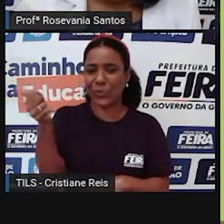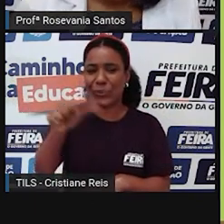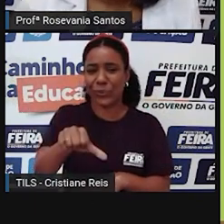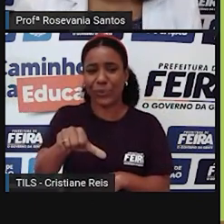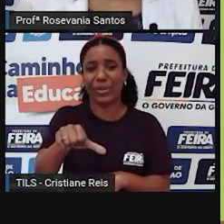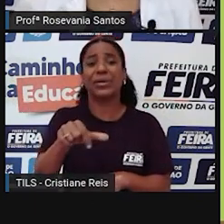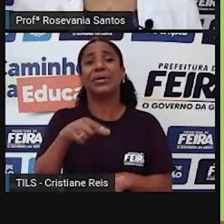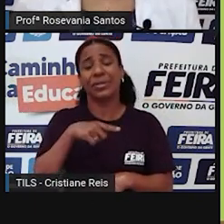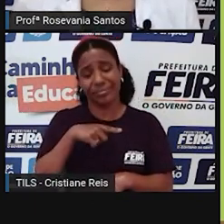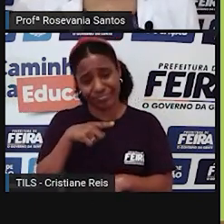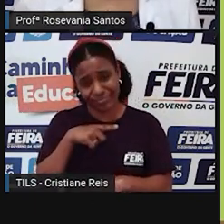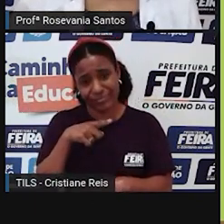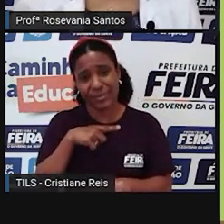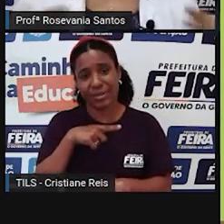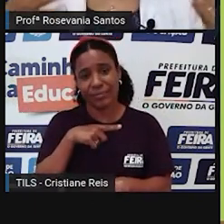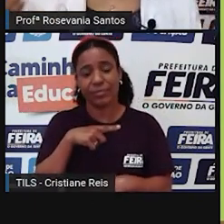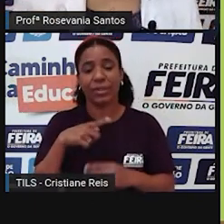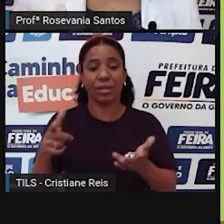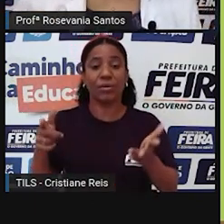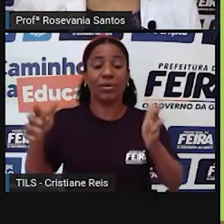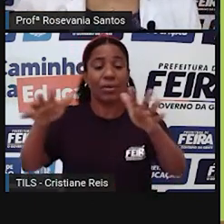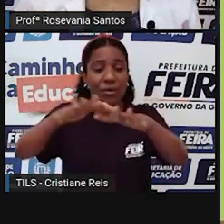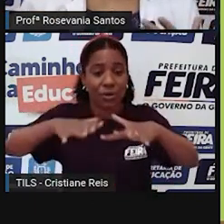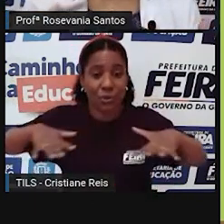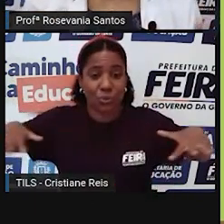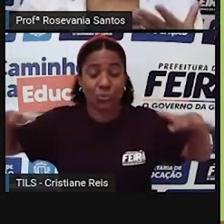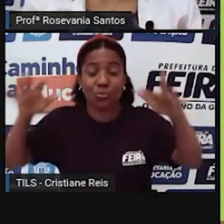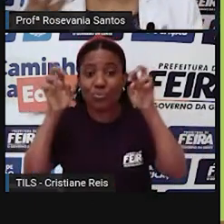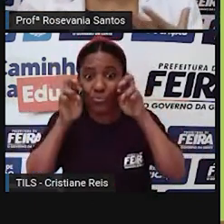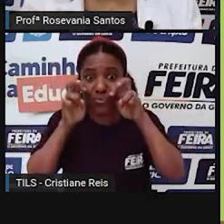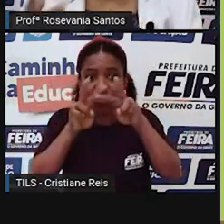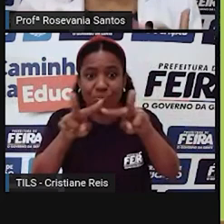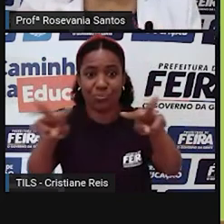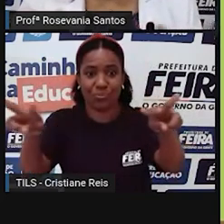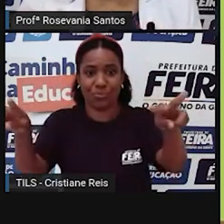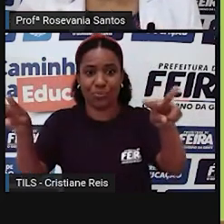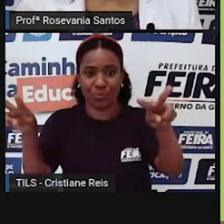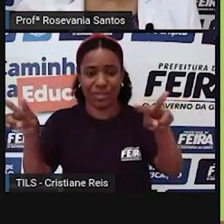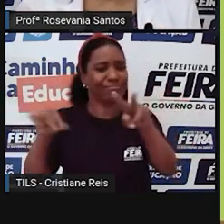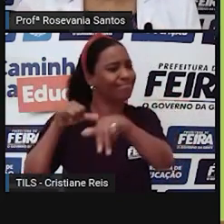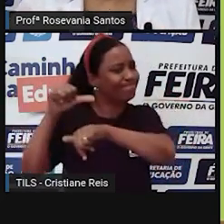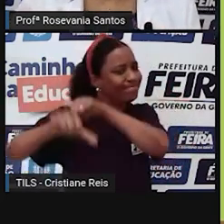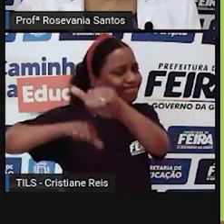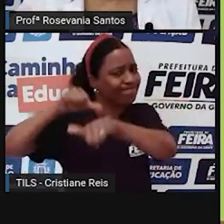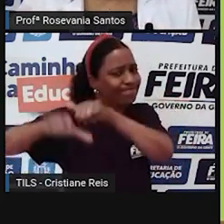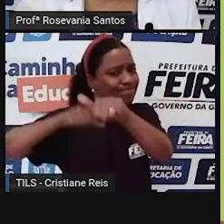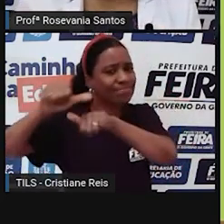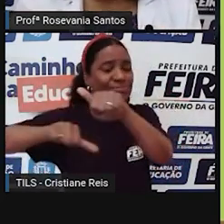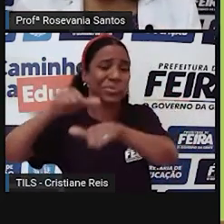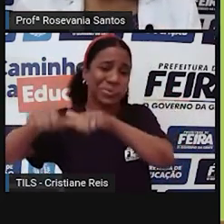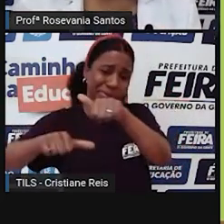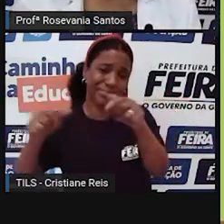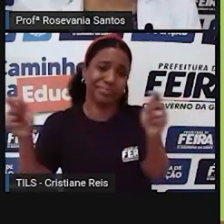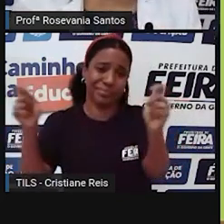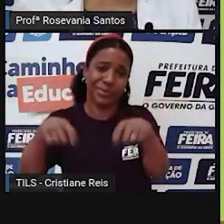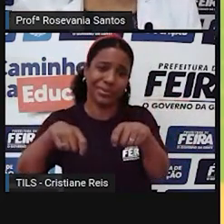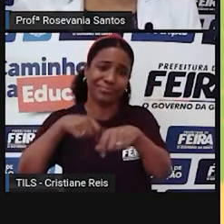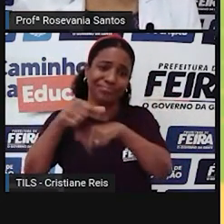um espaço, né, geográfico, e que o homem está ali transformando ele ao longo do tempo,